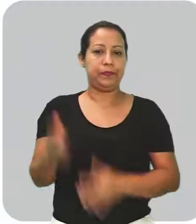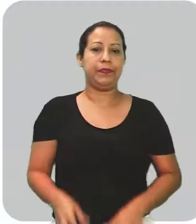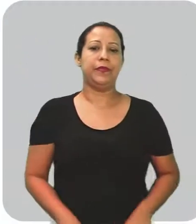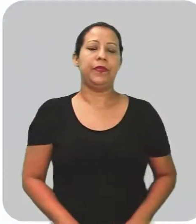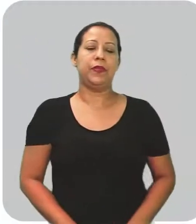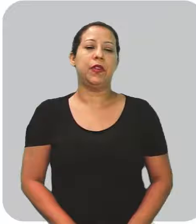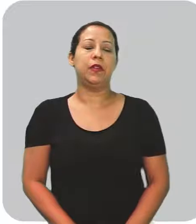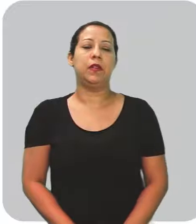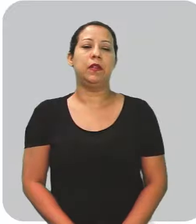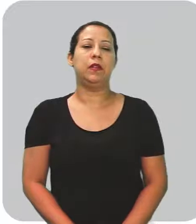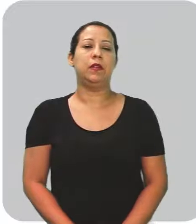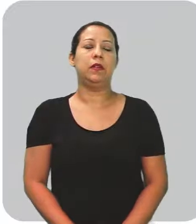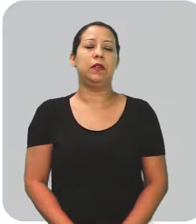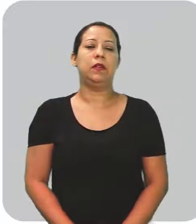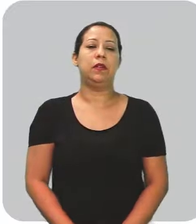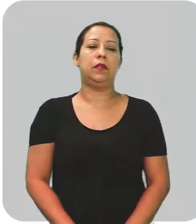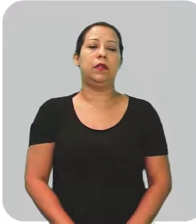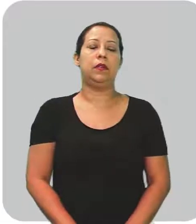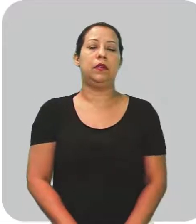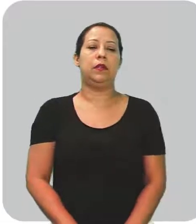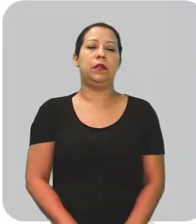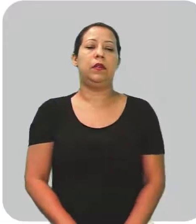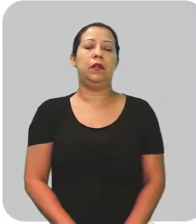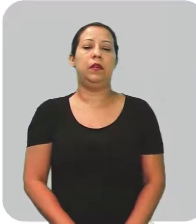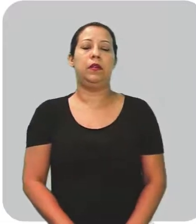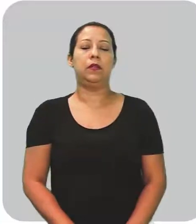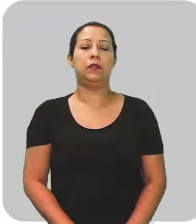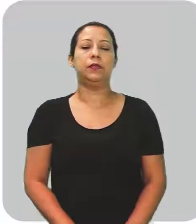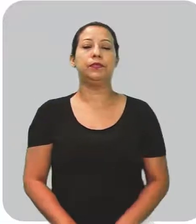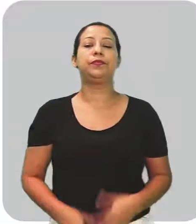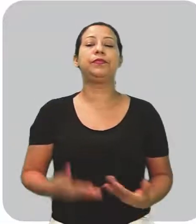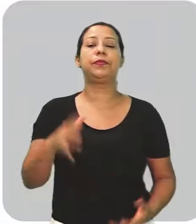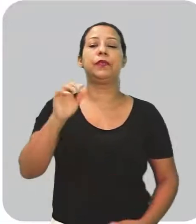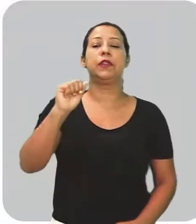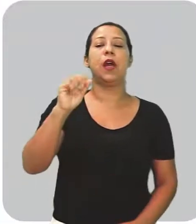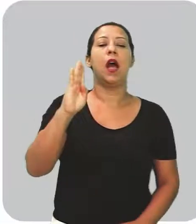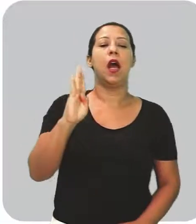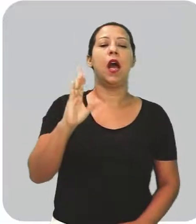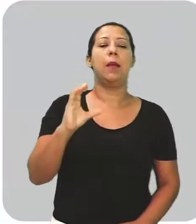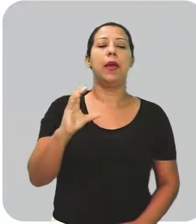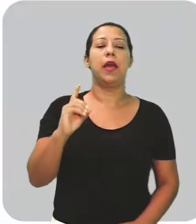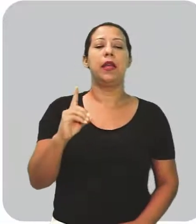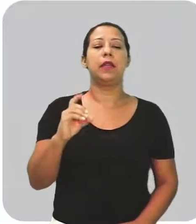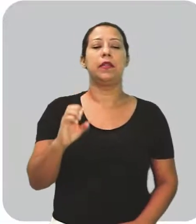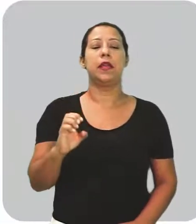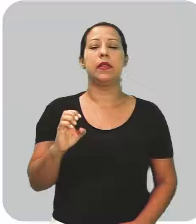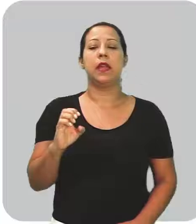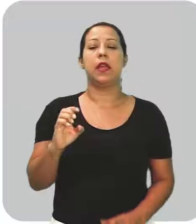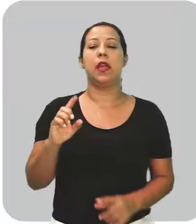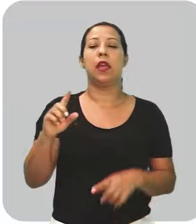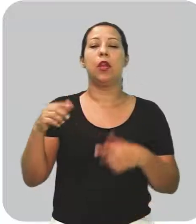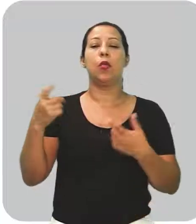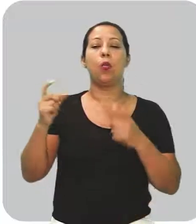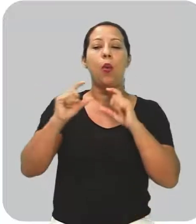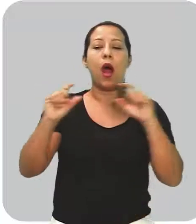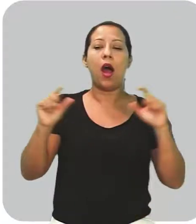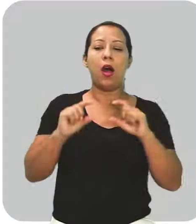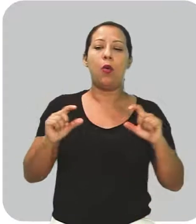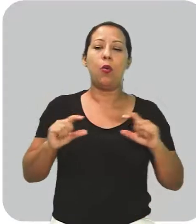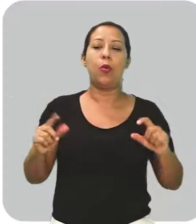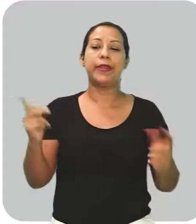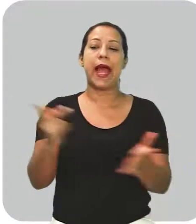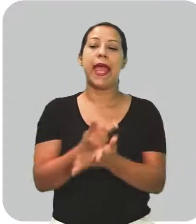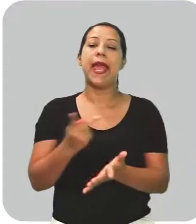indefinidos e relativos. Diante disso, qual alternativa está incorreta? Letra